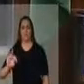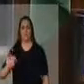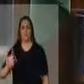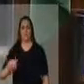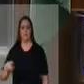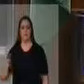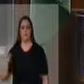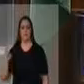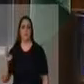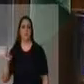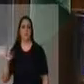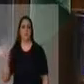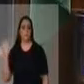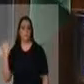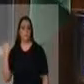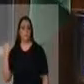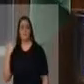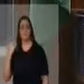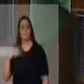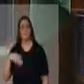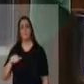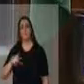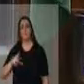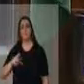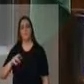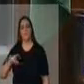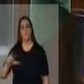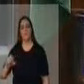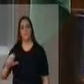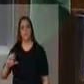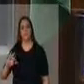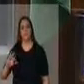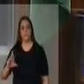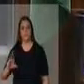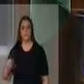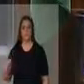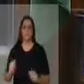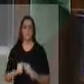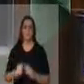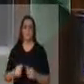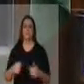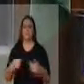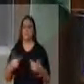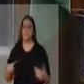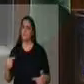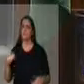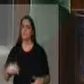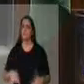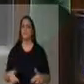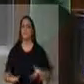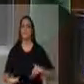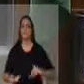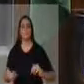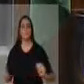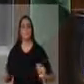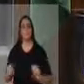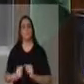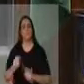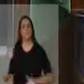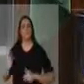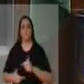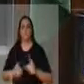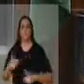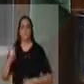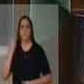era o nosso deputado Marcelo Castro, graças a um trabalho que nós fizemos aqui no plenário da Câmara, do Congresso, quando nós